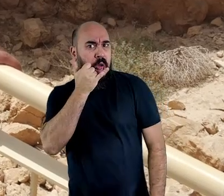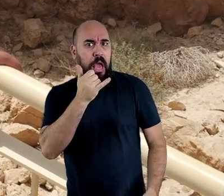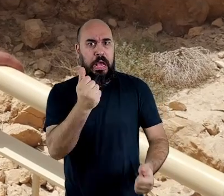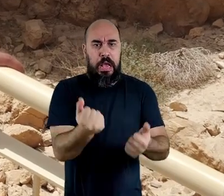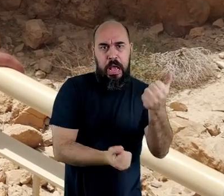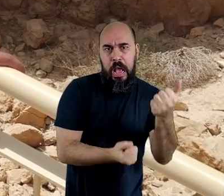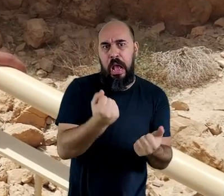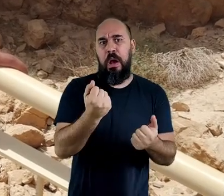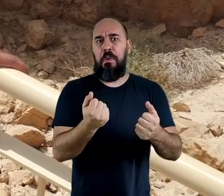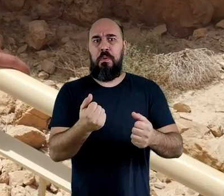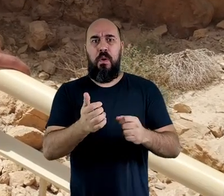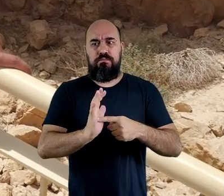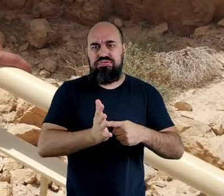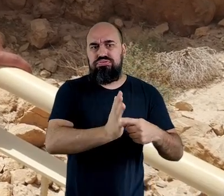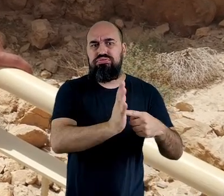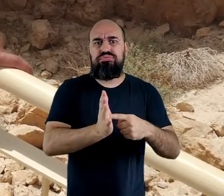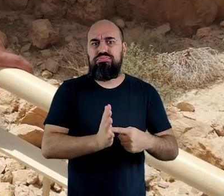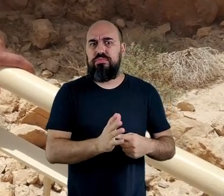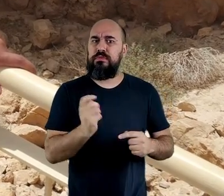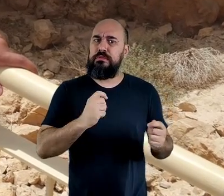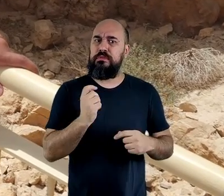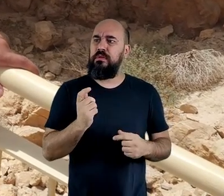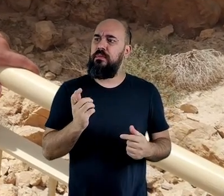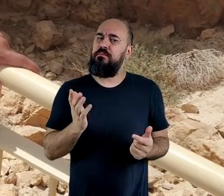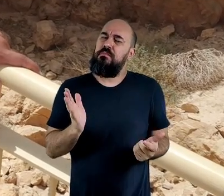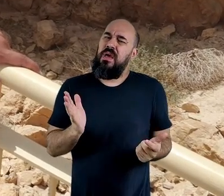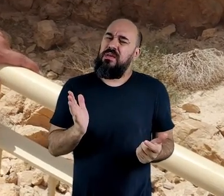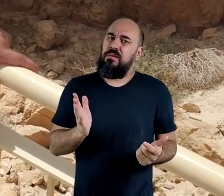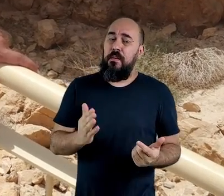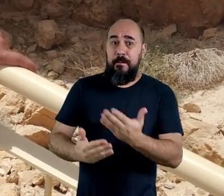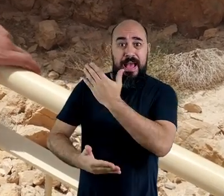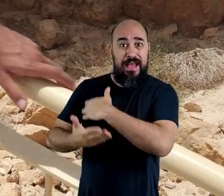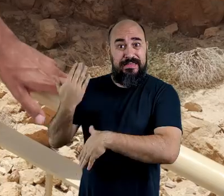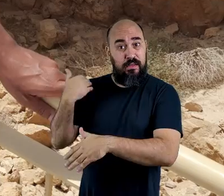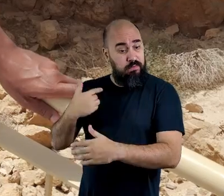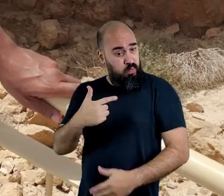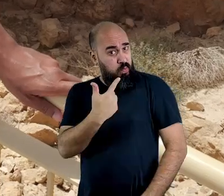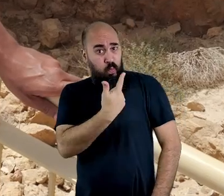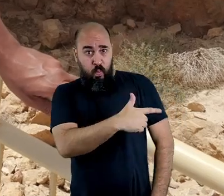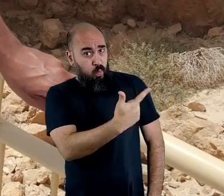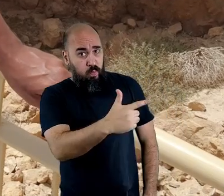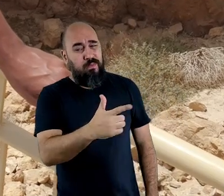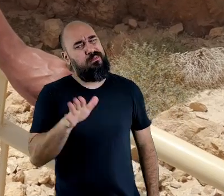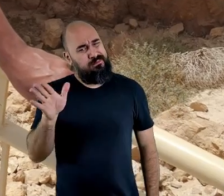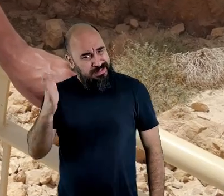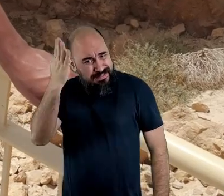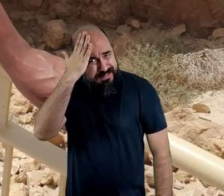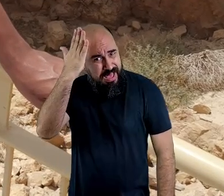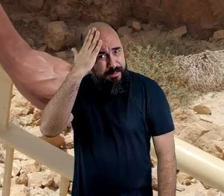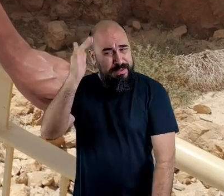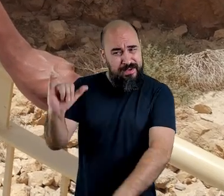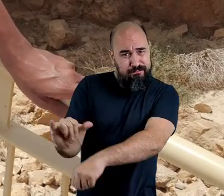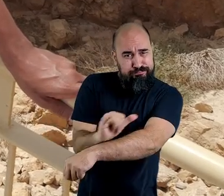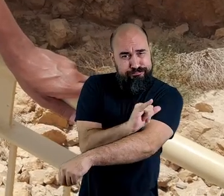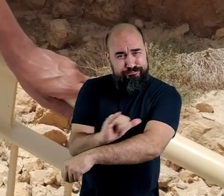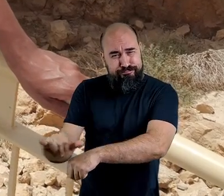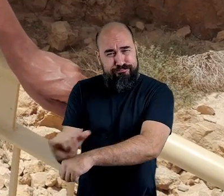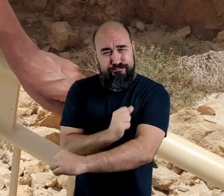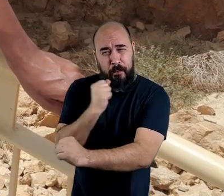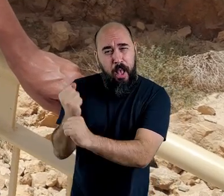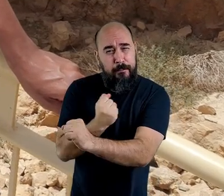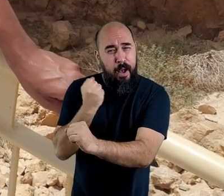carro, motor, indústria. Porém, aquele povo do passado sabia também como construir coisas